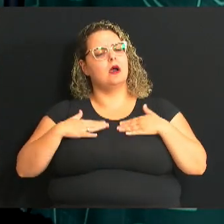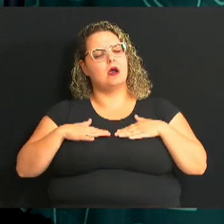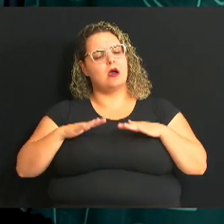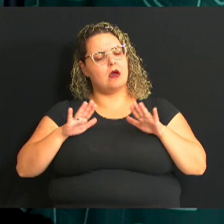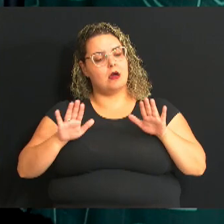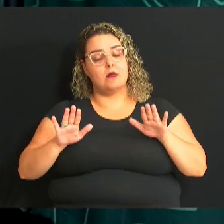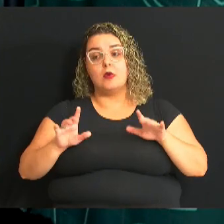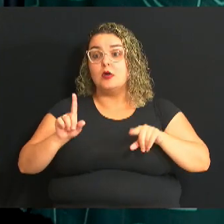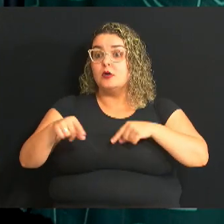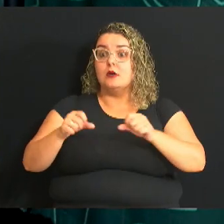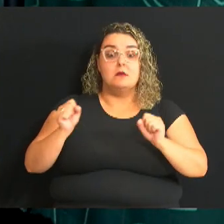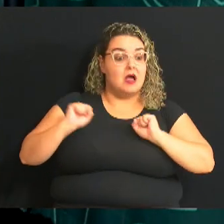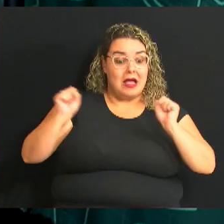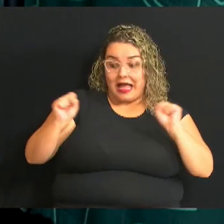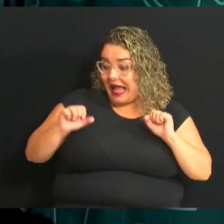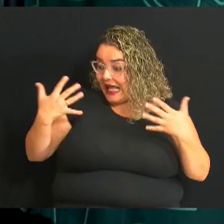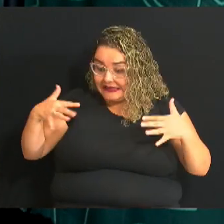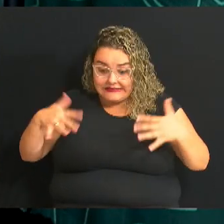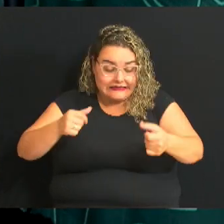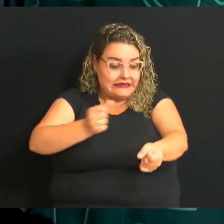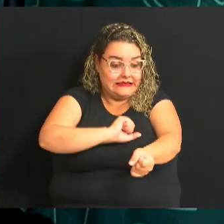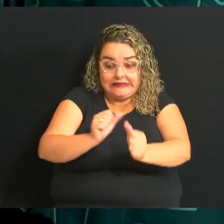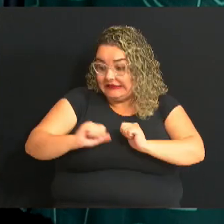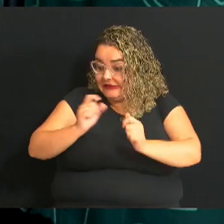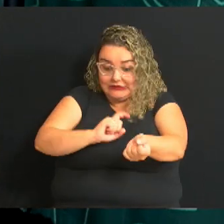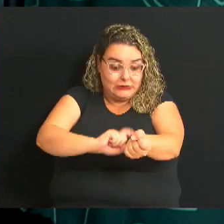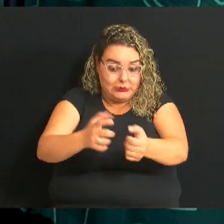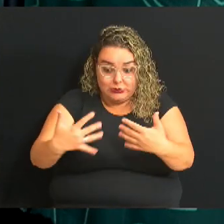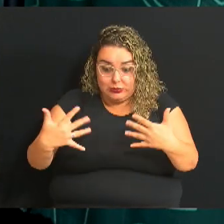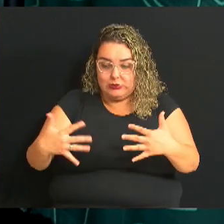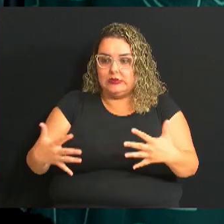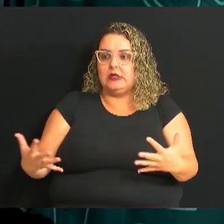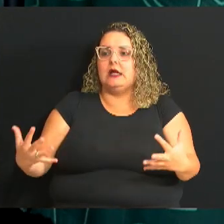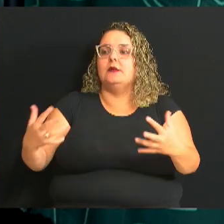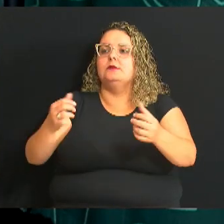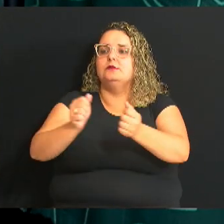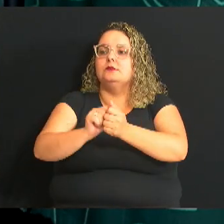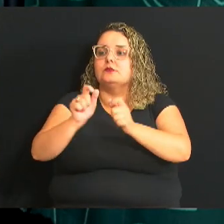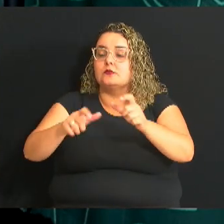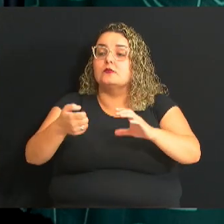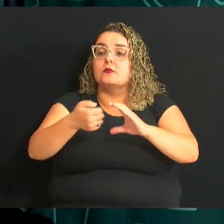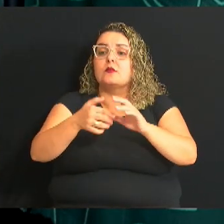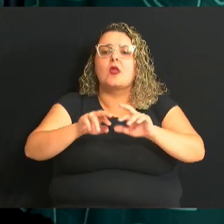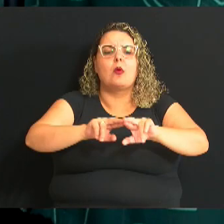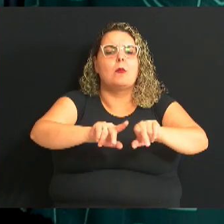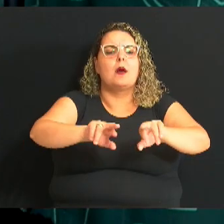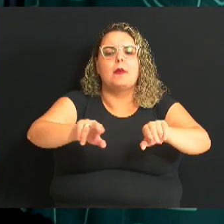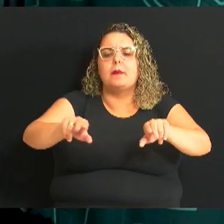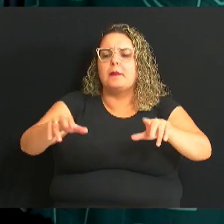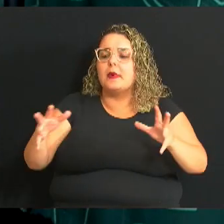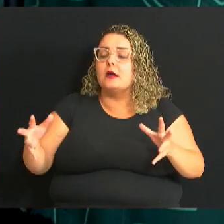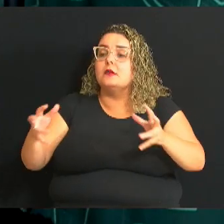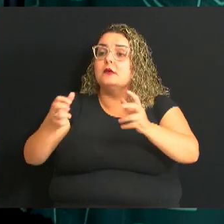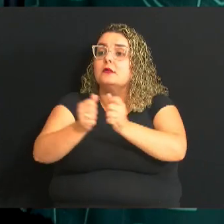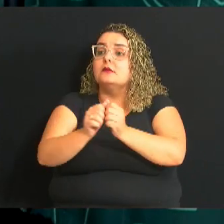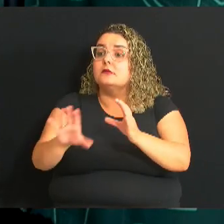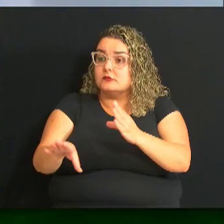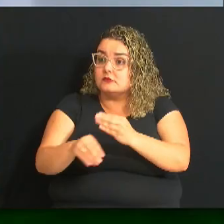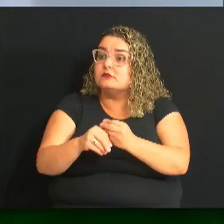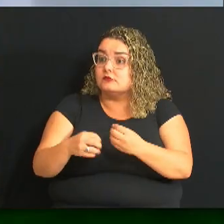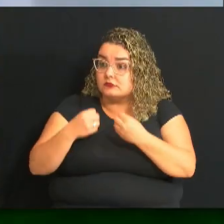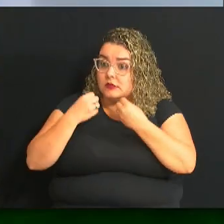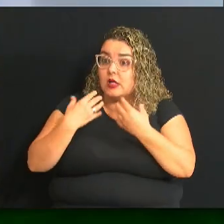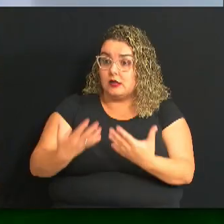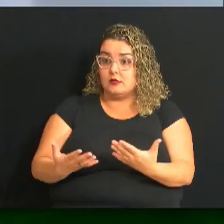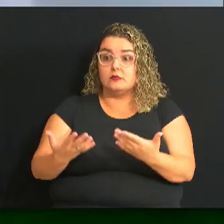mais agitados, então, conseguiu juntar um grupo realmente com pessoas com características diferentes que se complementaram muito bem.